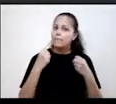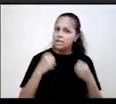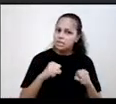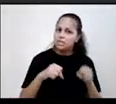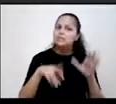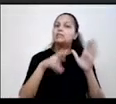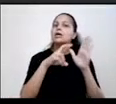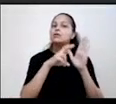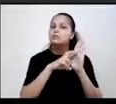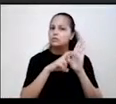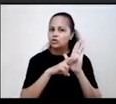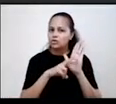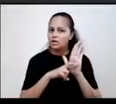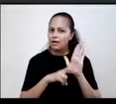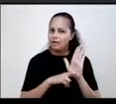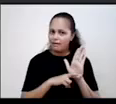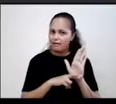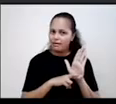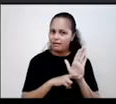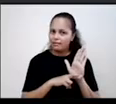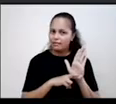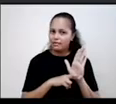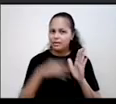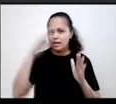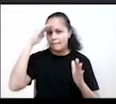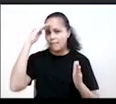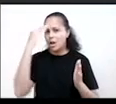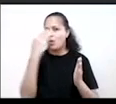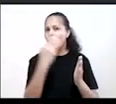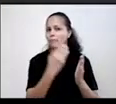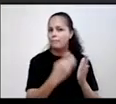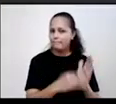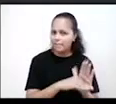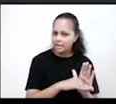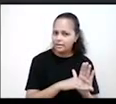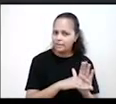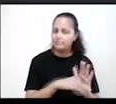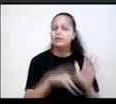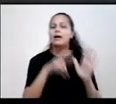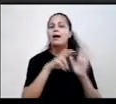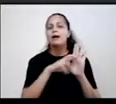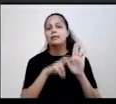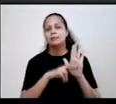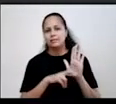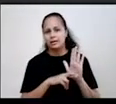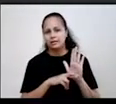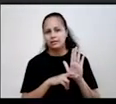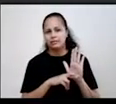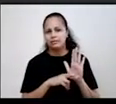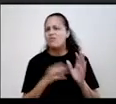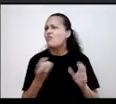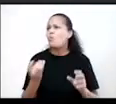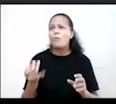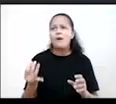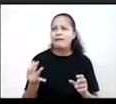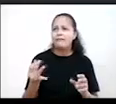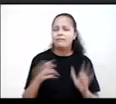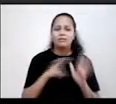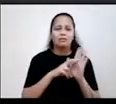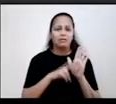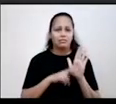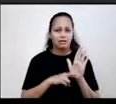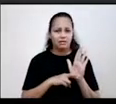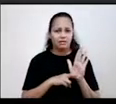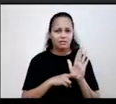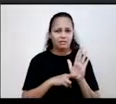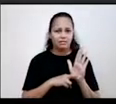É necessário que haja aí, né, que sejam obedecidas algumas regras. Quais seriam essas regras, então? Então,